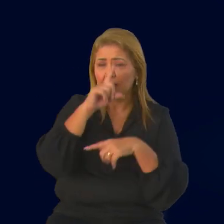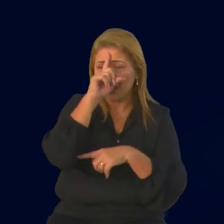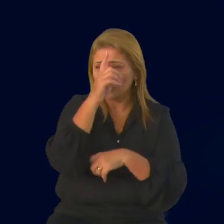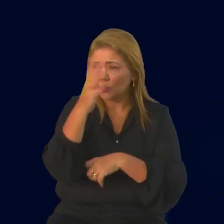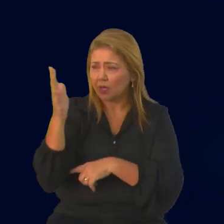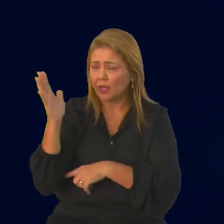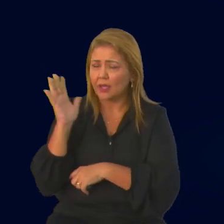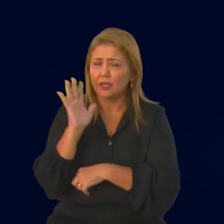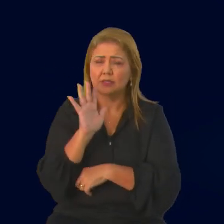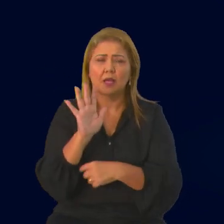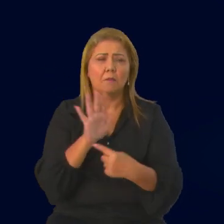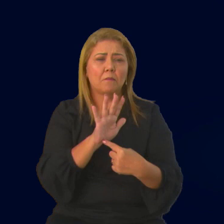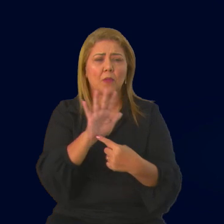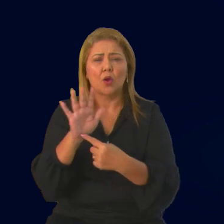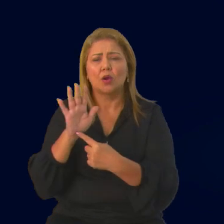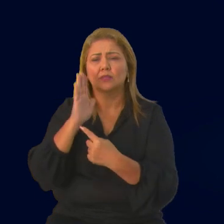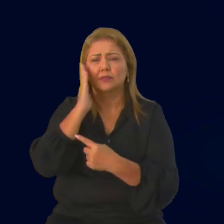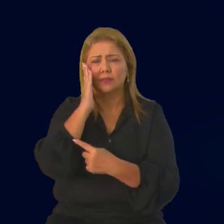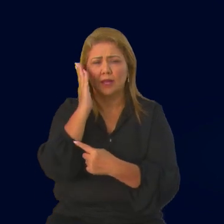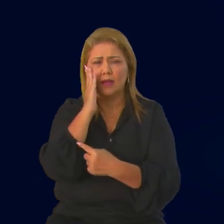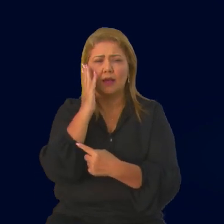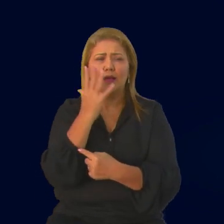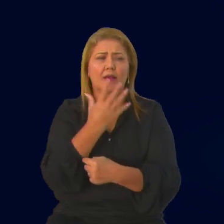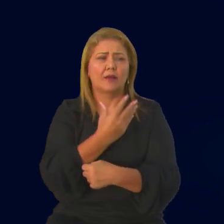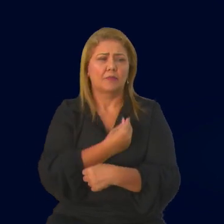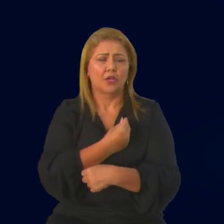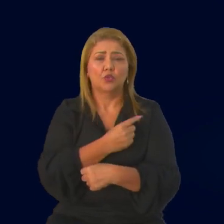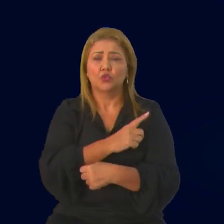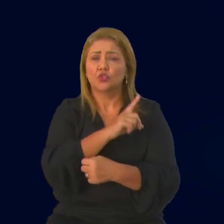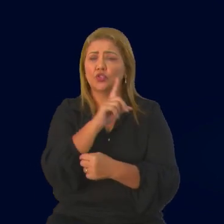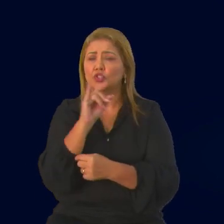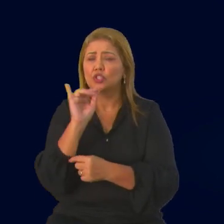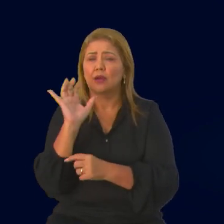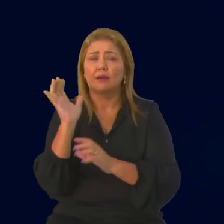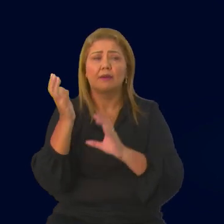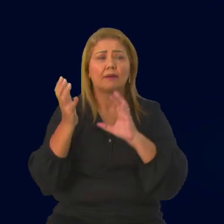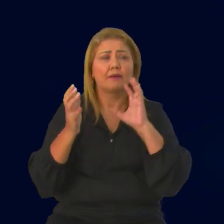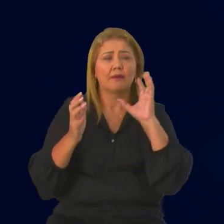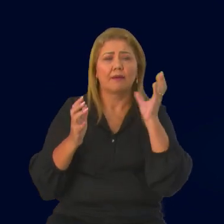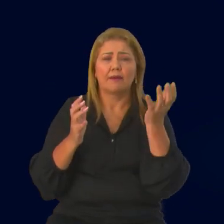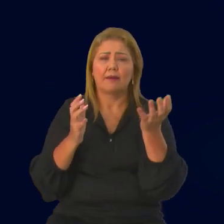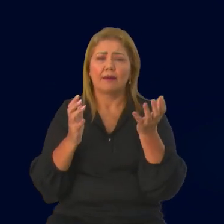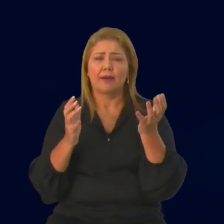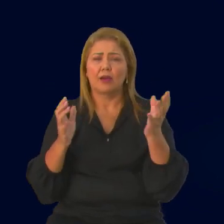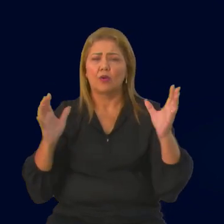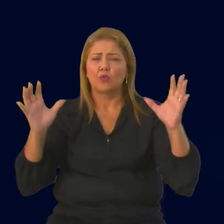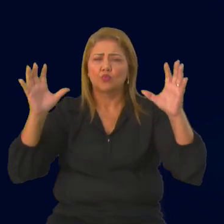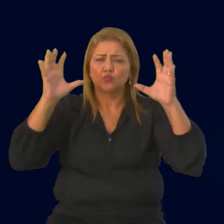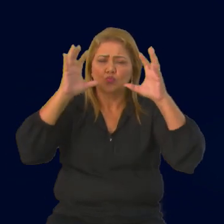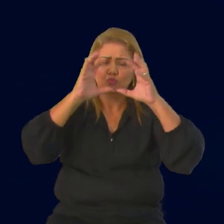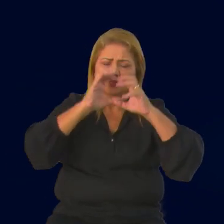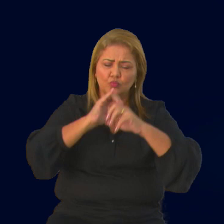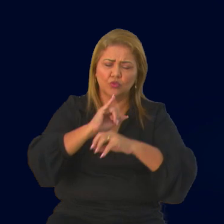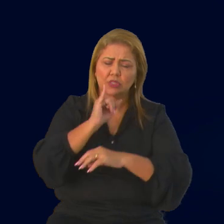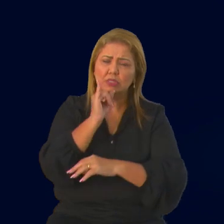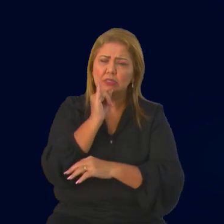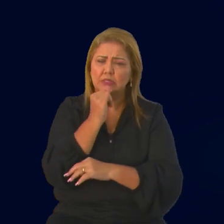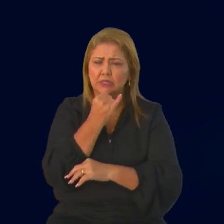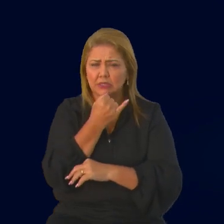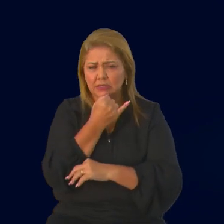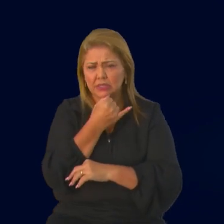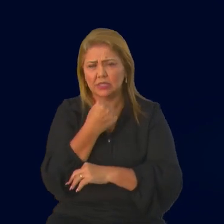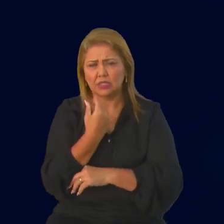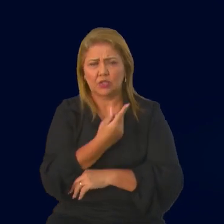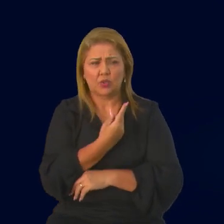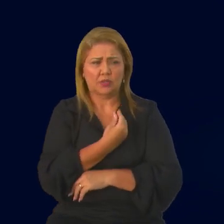novamente, de forma muito sábia, que naqueles dias onde não há sol, em dias mais tristes, em dias nublados na nossa